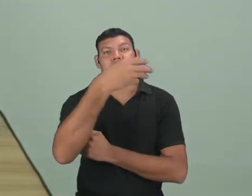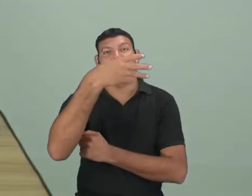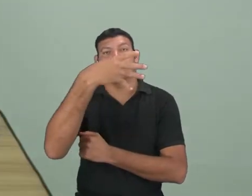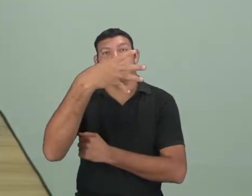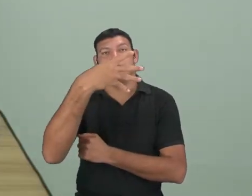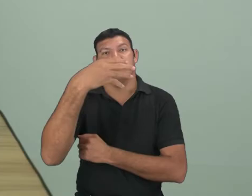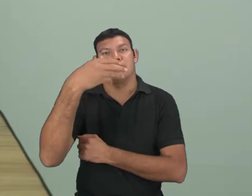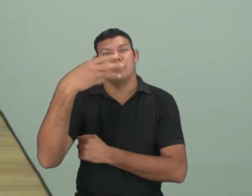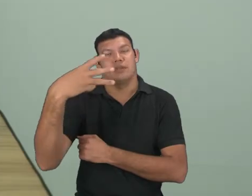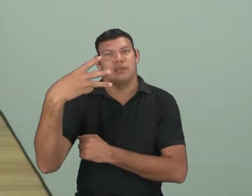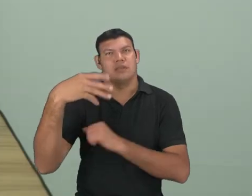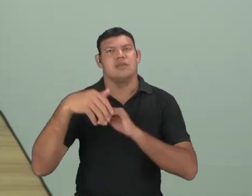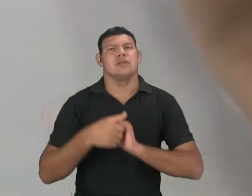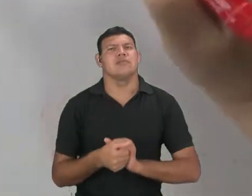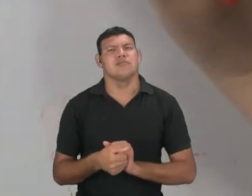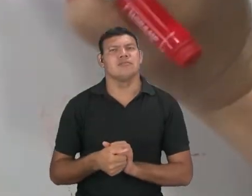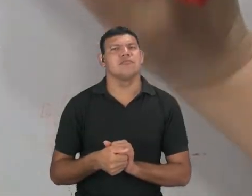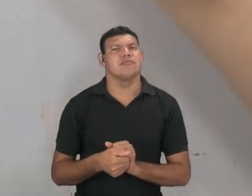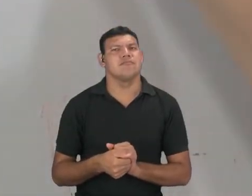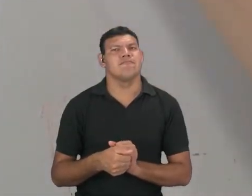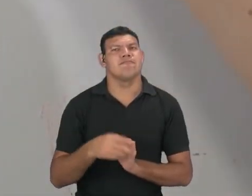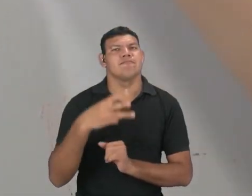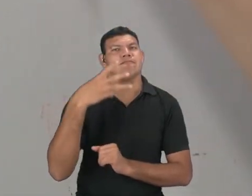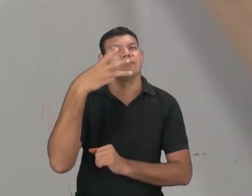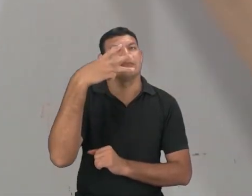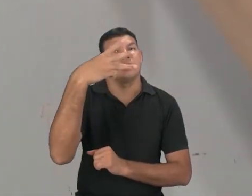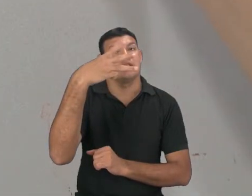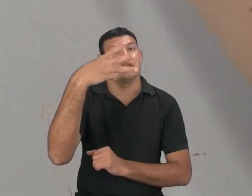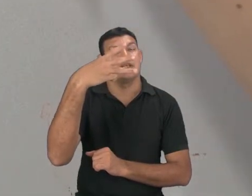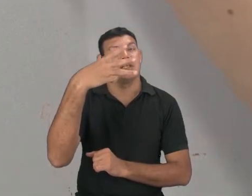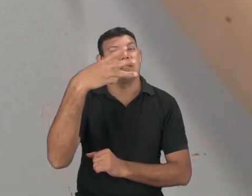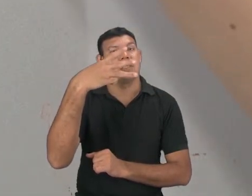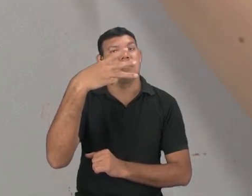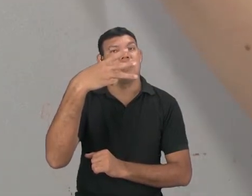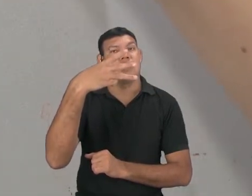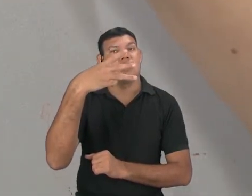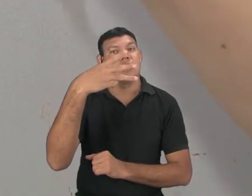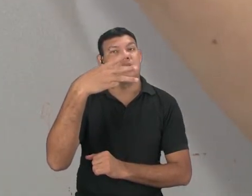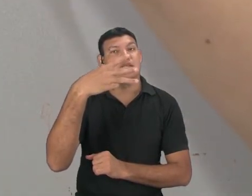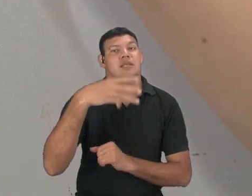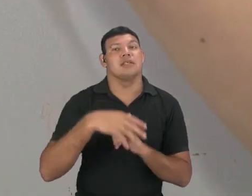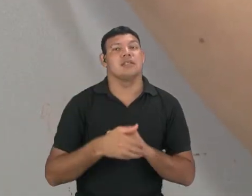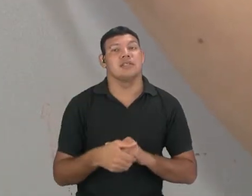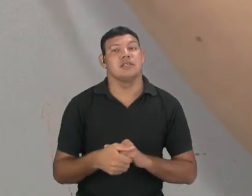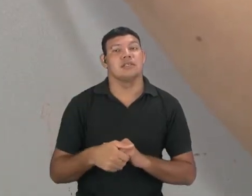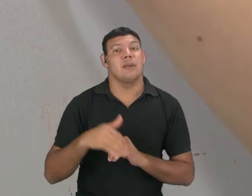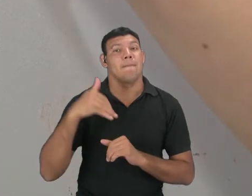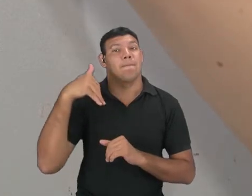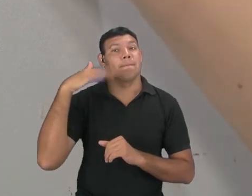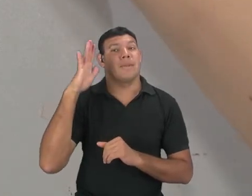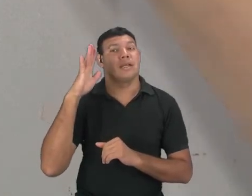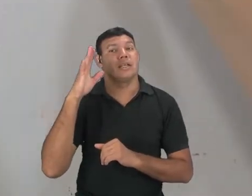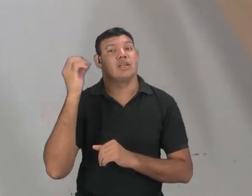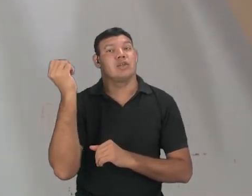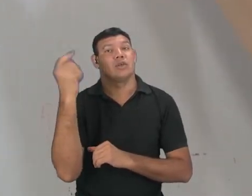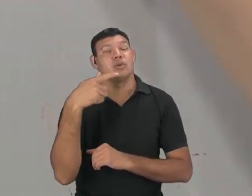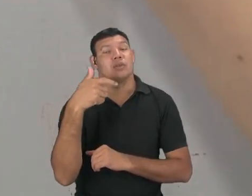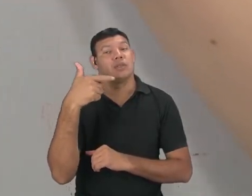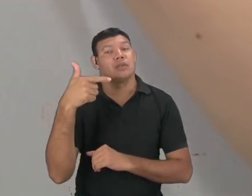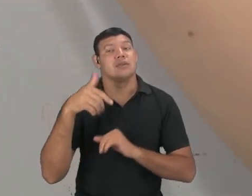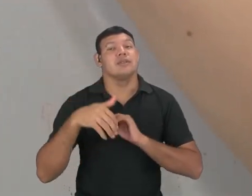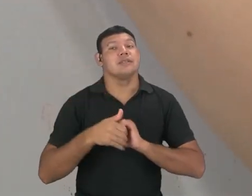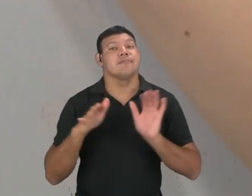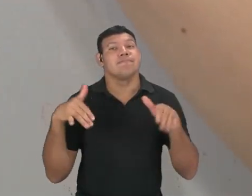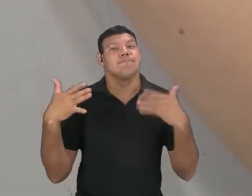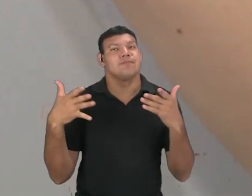eu fazer isso? O 3 é maior que o 2. Então, o que nós vamos fazer? Nós vamos pegar uma dezena emprestada aqui do 3,